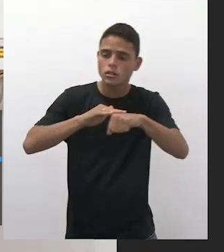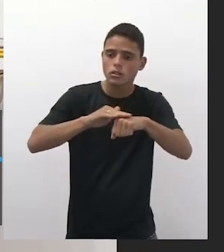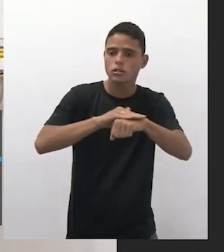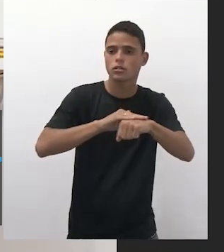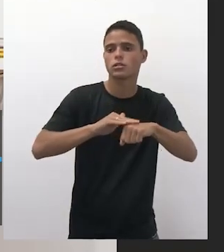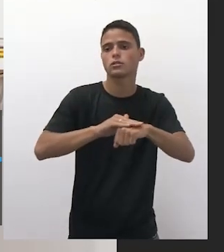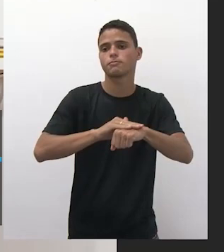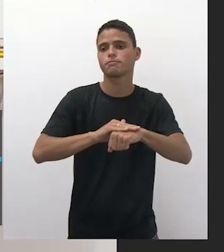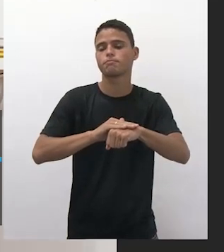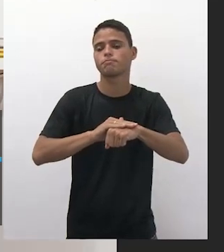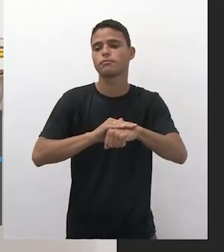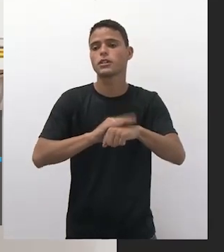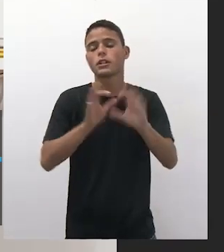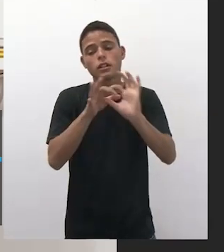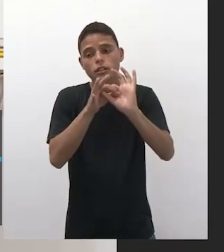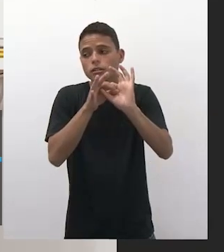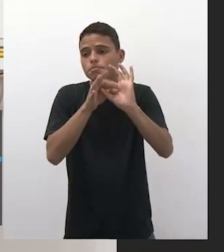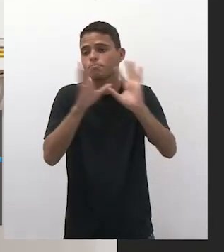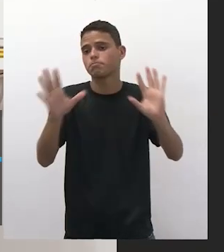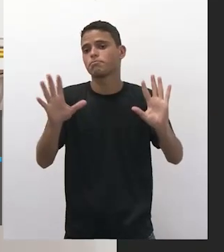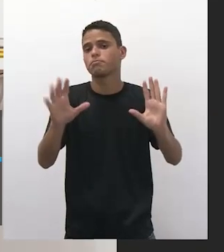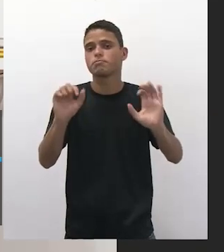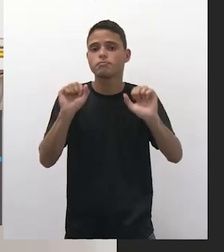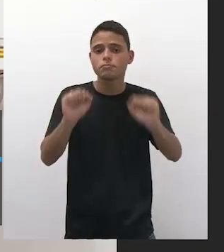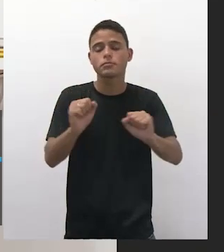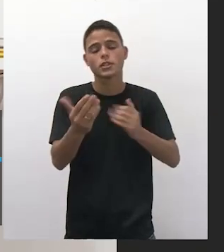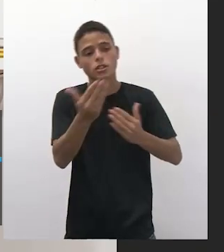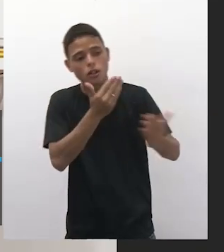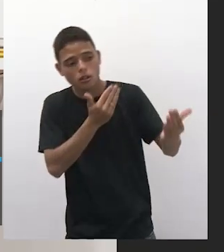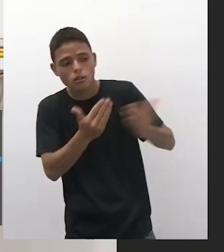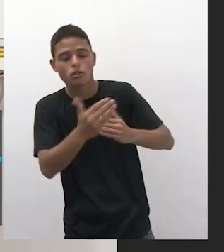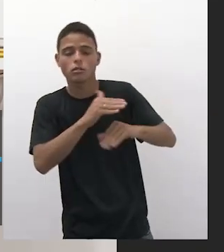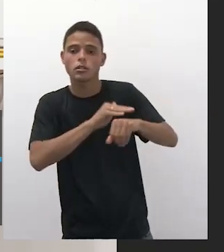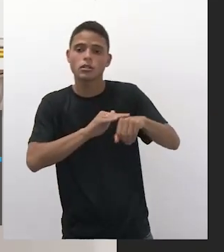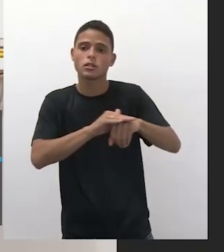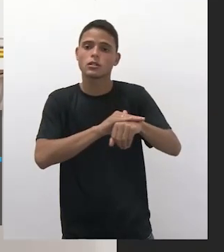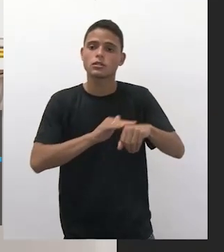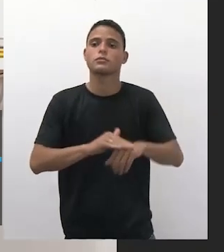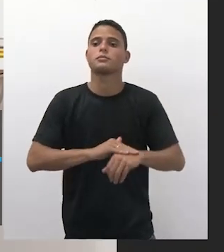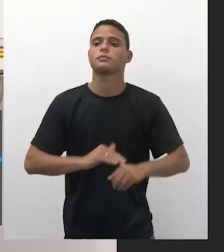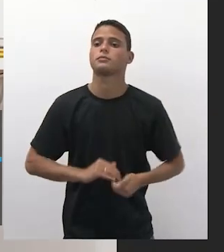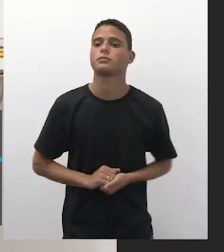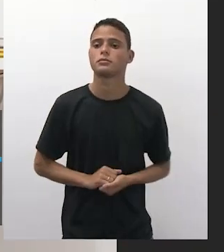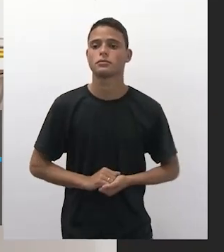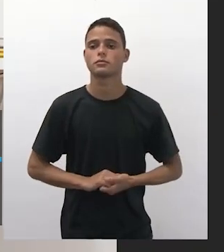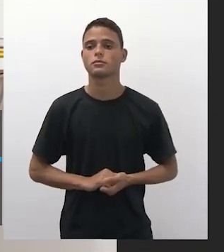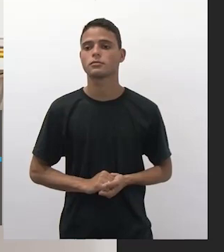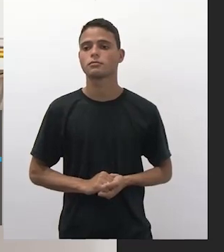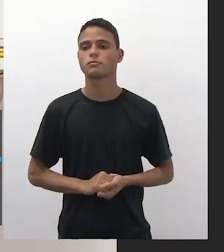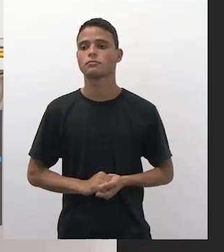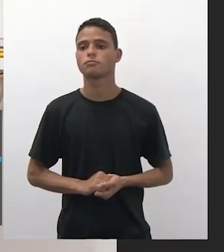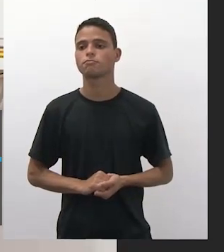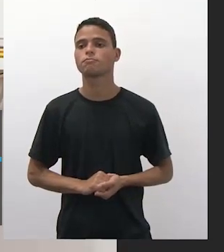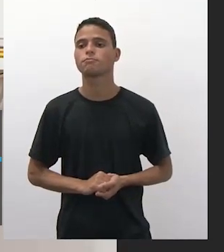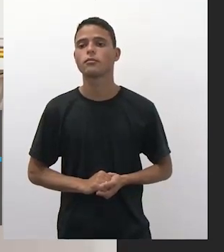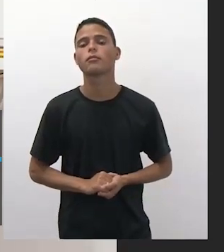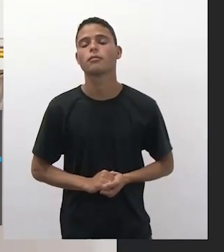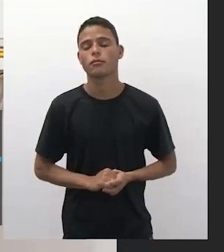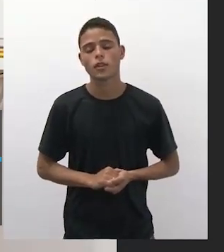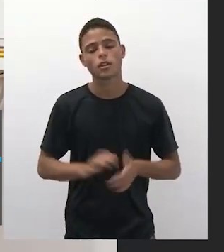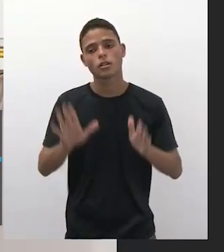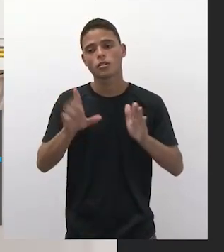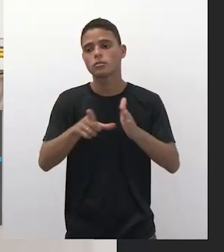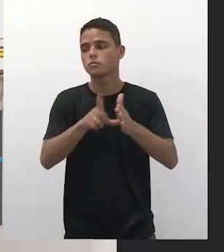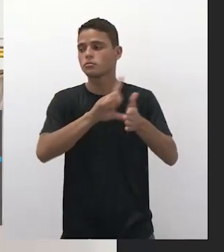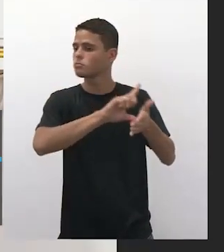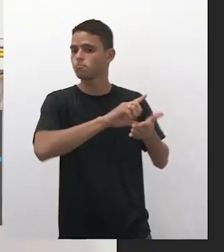ela permitia que a gente pudesse conversar, assim, tudo com os combinados, né? Que é o que